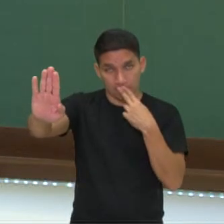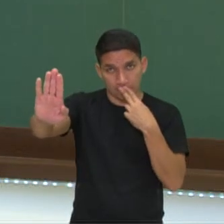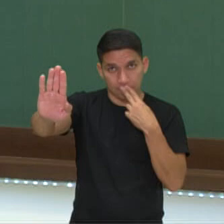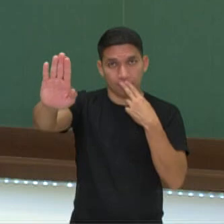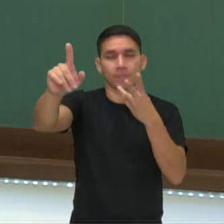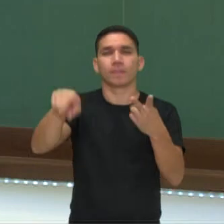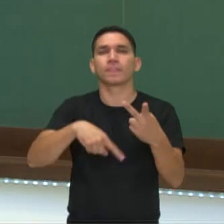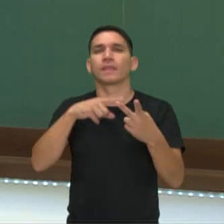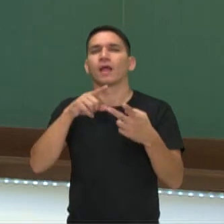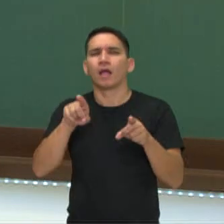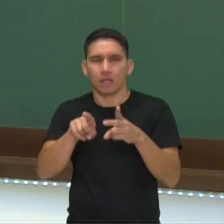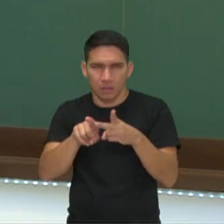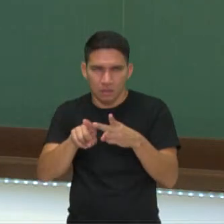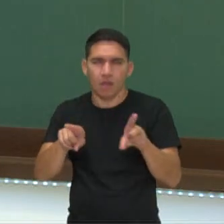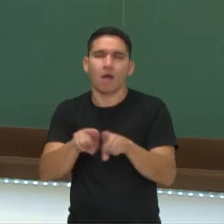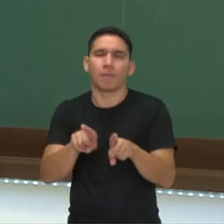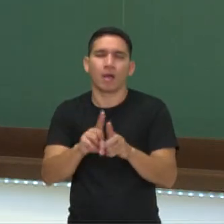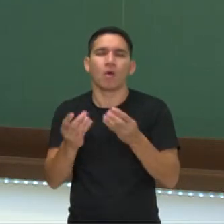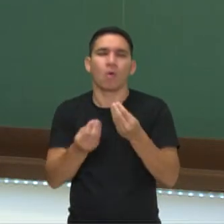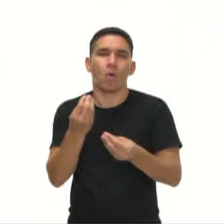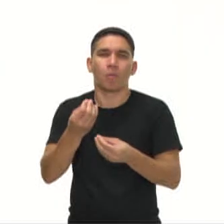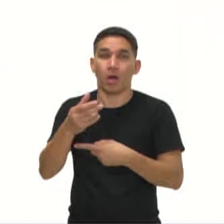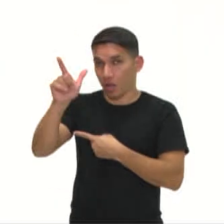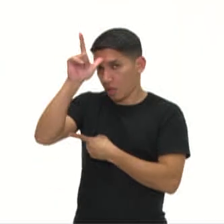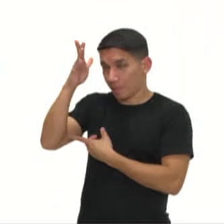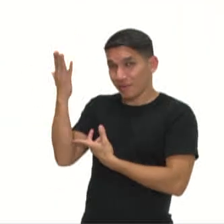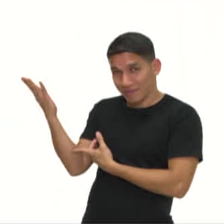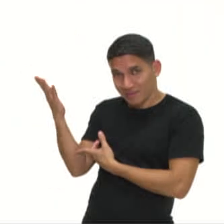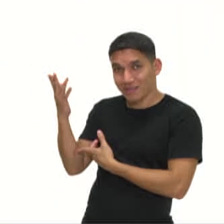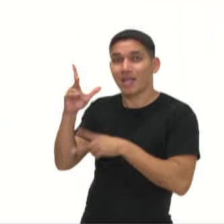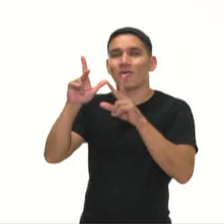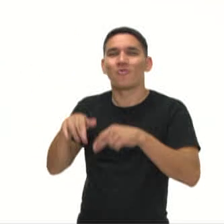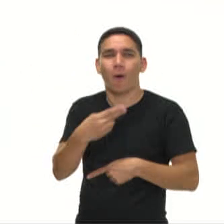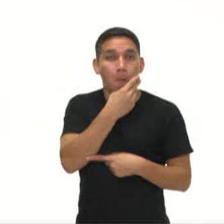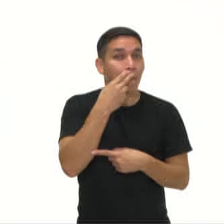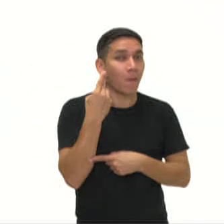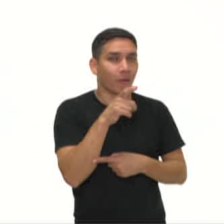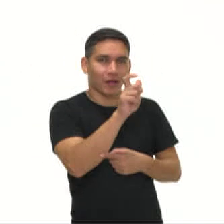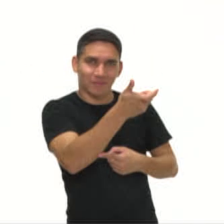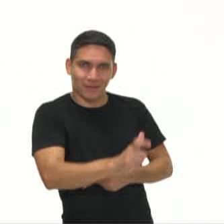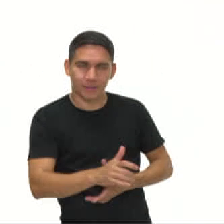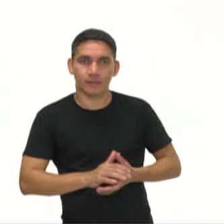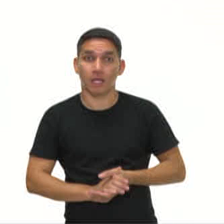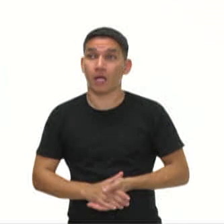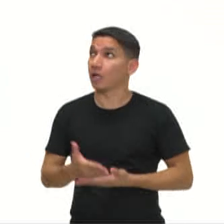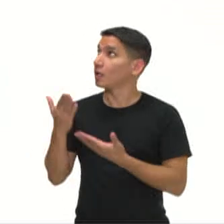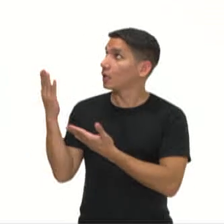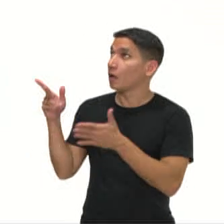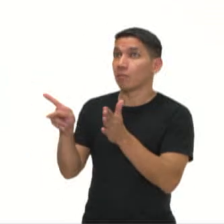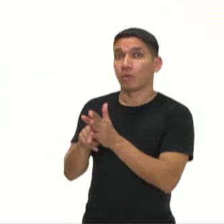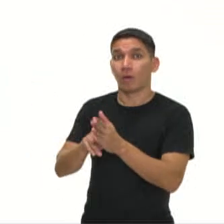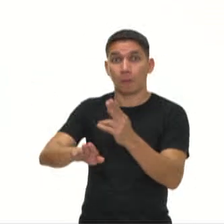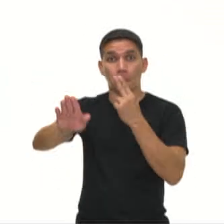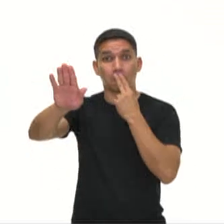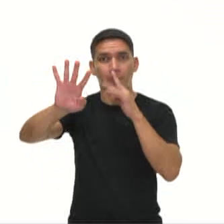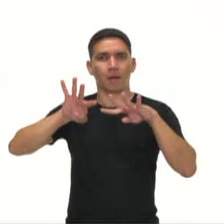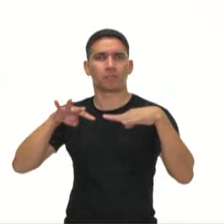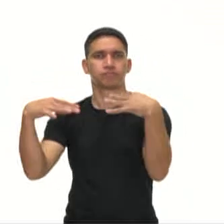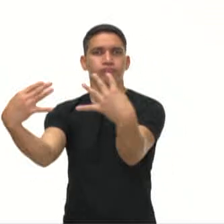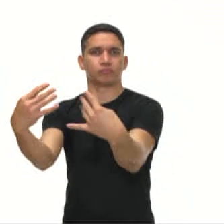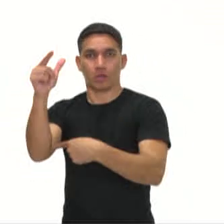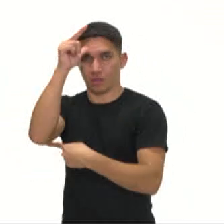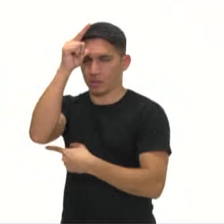centro na Alemanha, como Mussolini era o centro na Itália. Você percebe aqui um discurso do Hitler no Reichstag, o parlamento